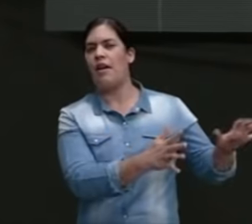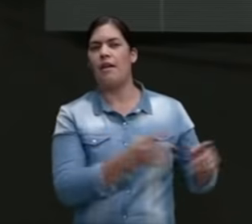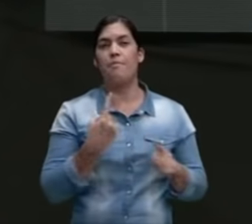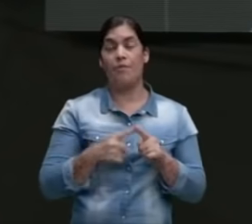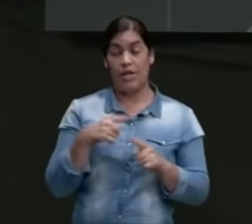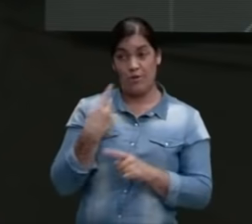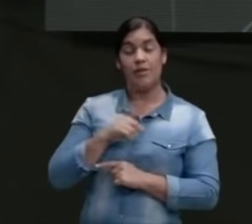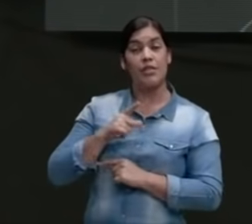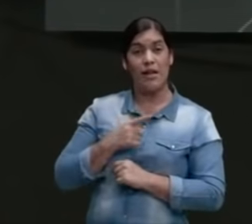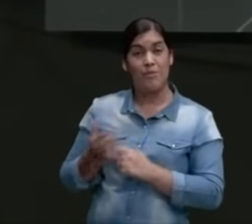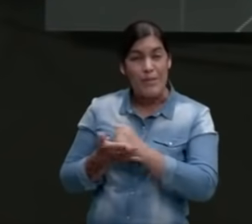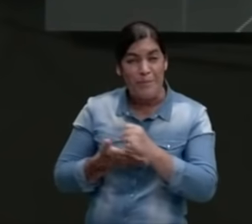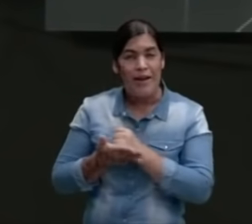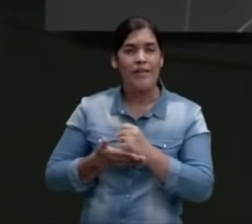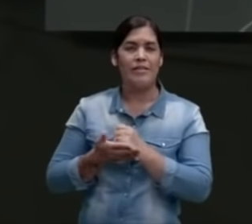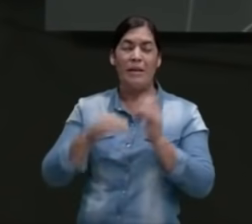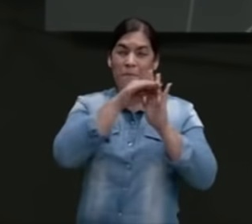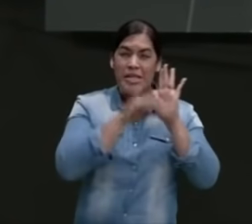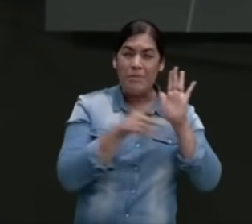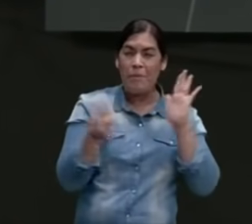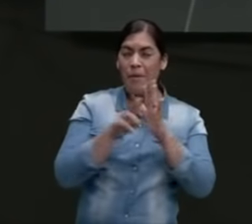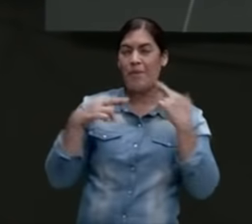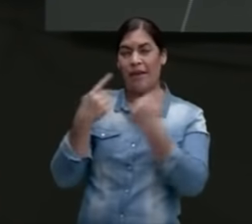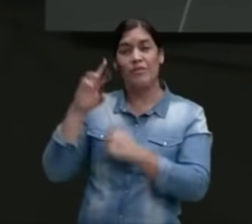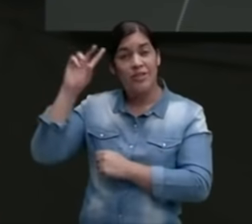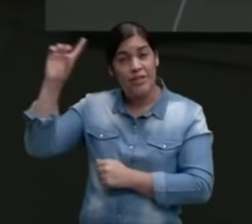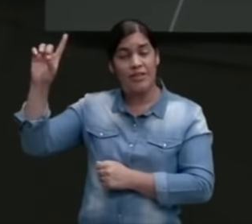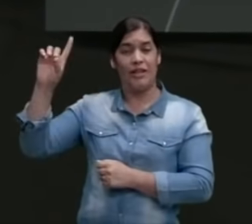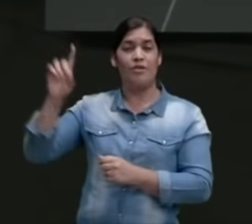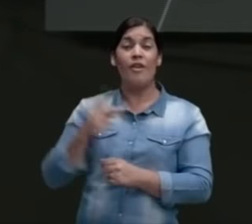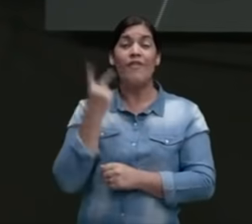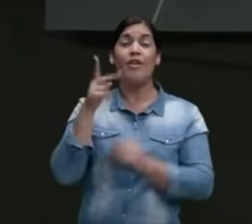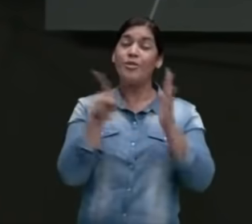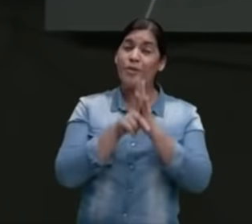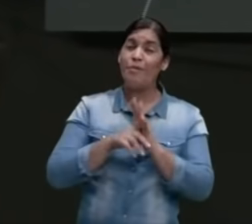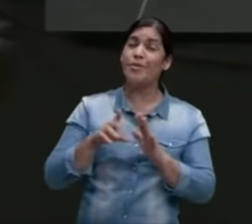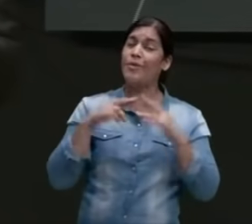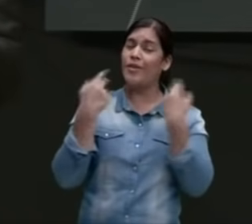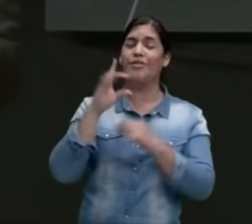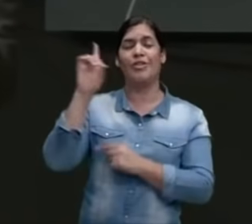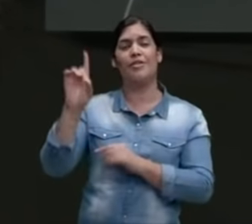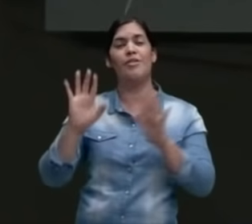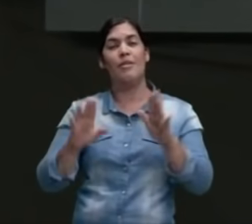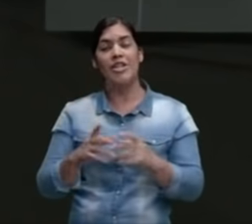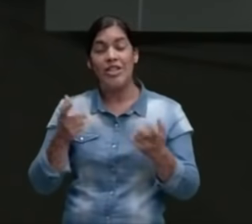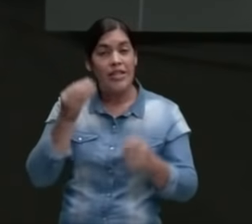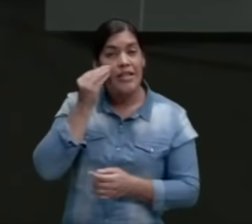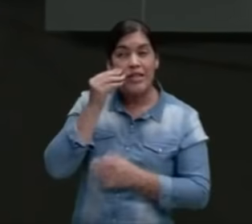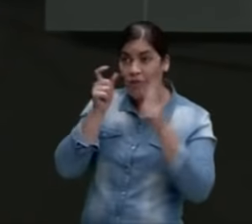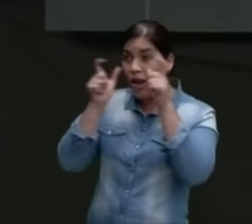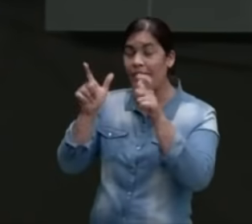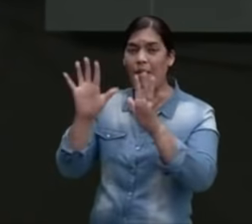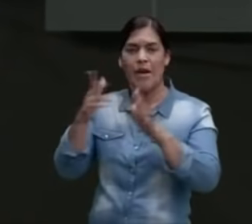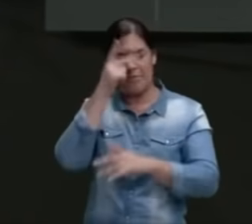valores de Deus, os princípios do reino de Deus, e nós queremos alertar as pessoas, e as pessoas não querem mais. E a Bíblia diz lá em